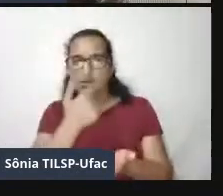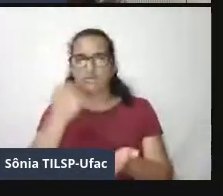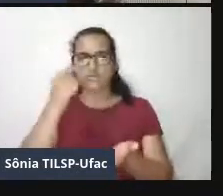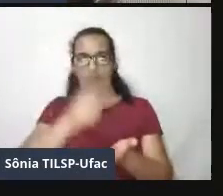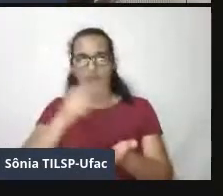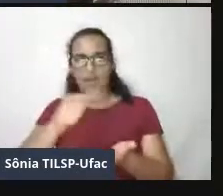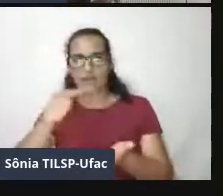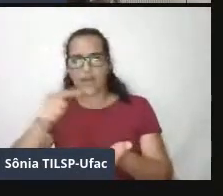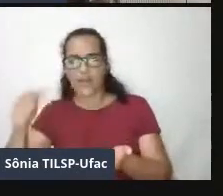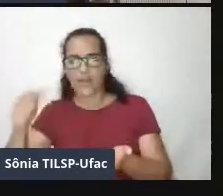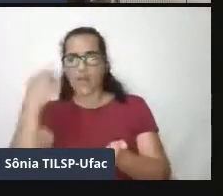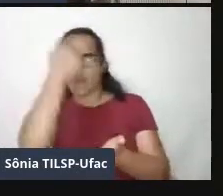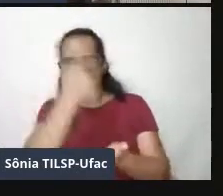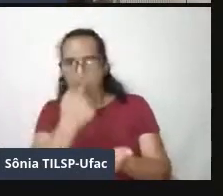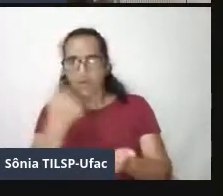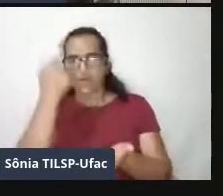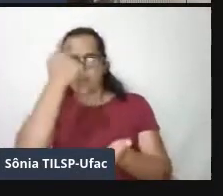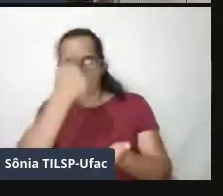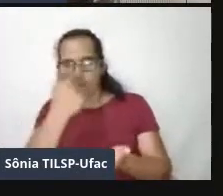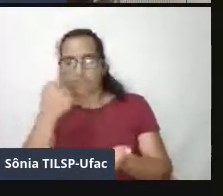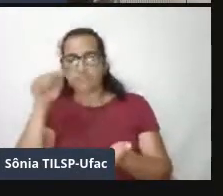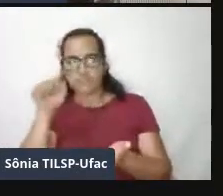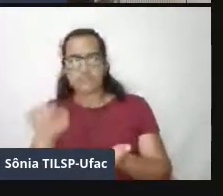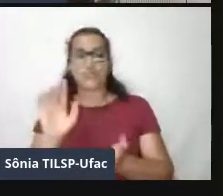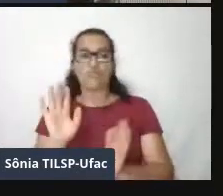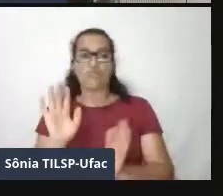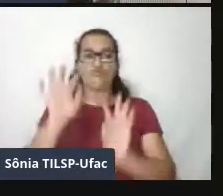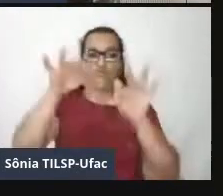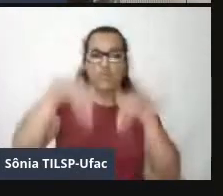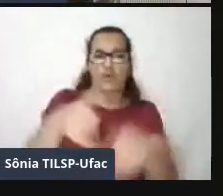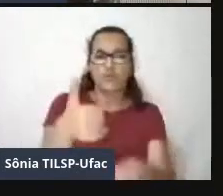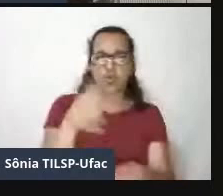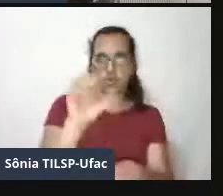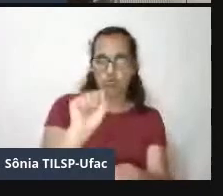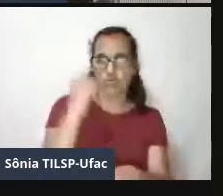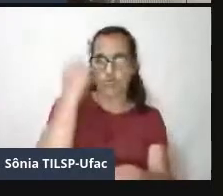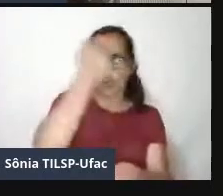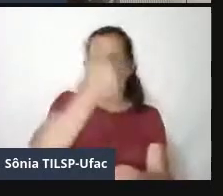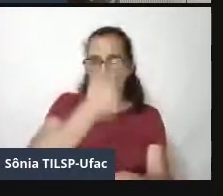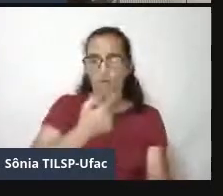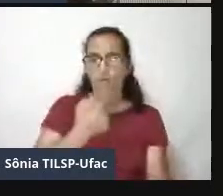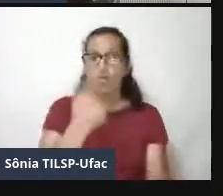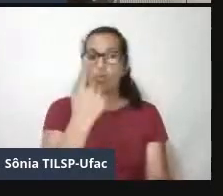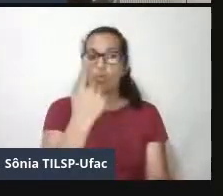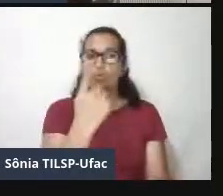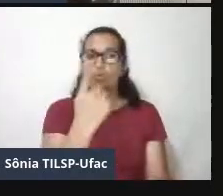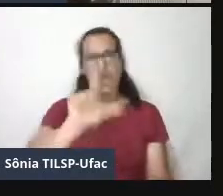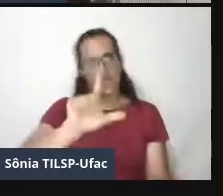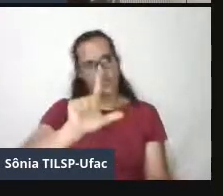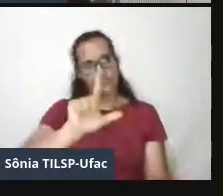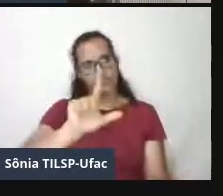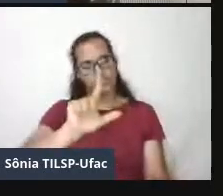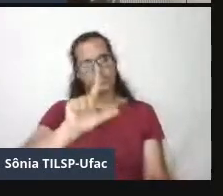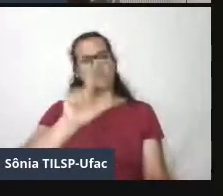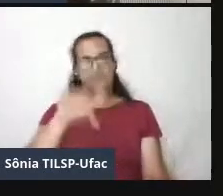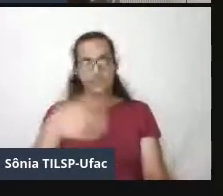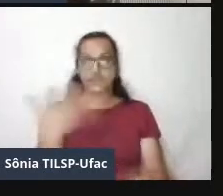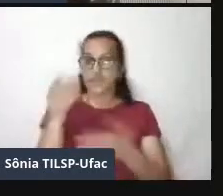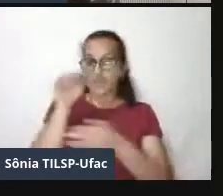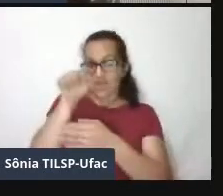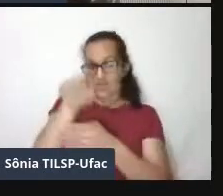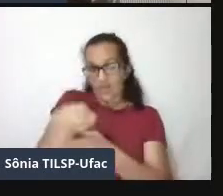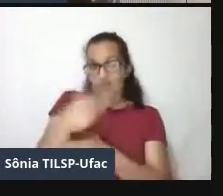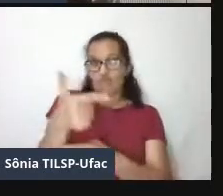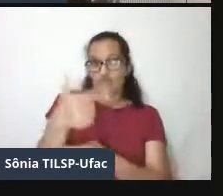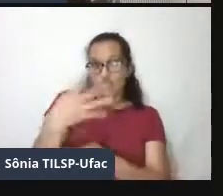com segurança. E ao final de 18 horas, oferecer 1.000 ml para o meu paciente. Para um indivíduo que ficaria 24 horas com